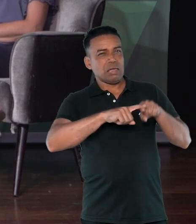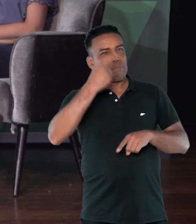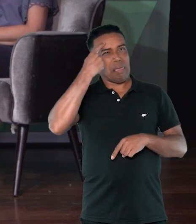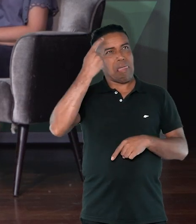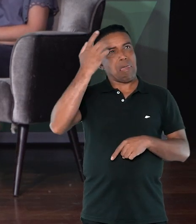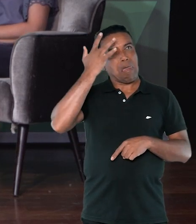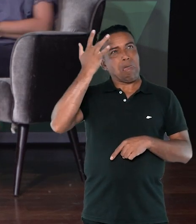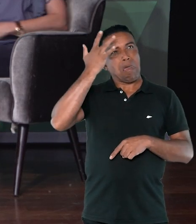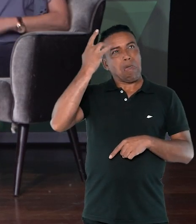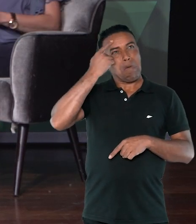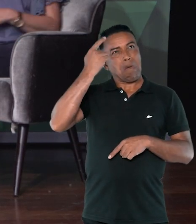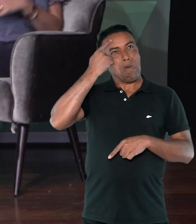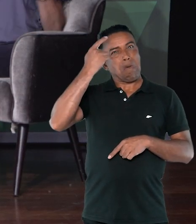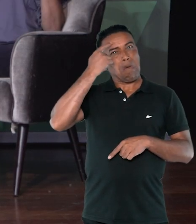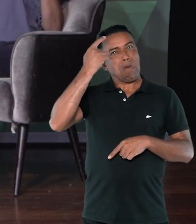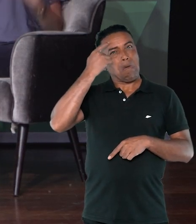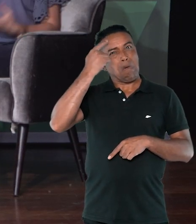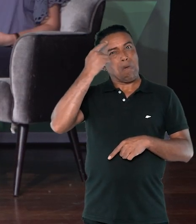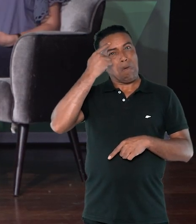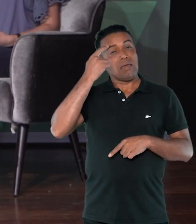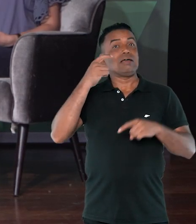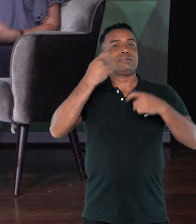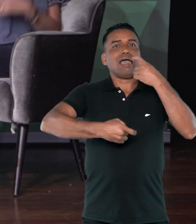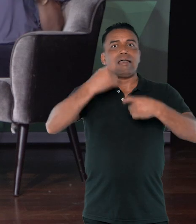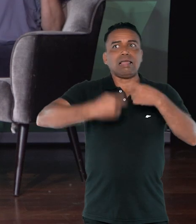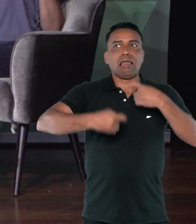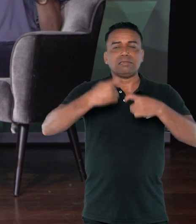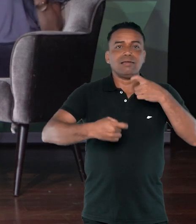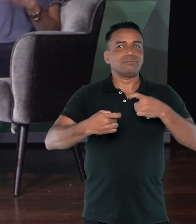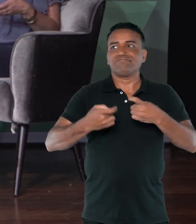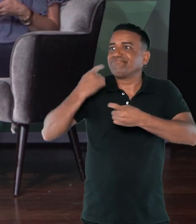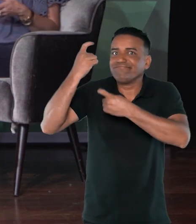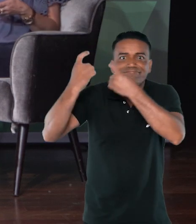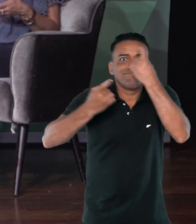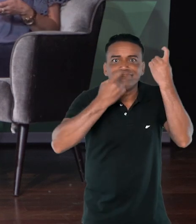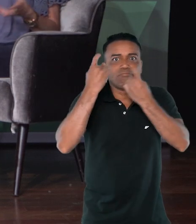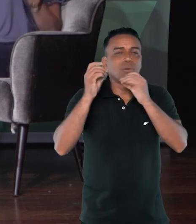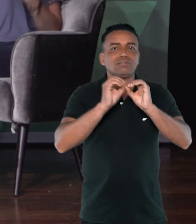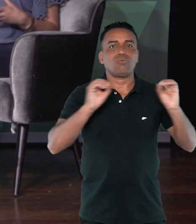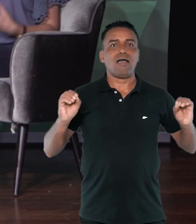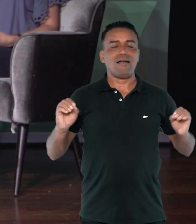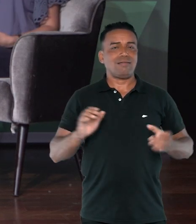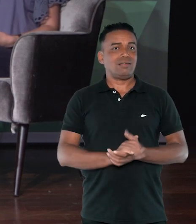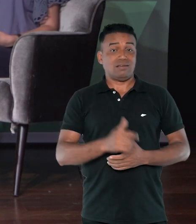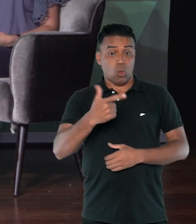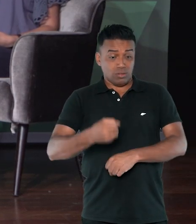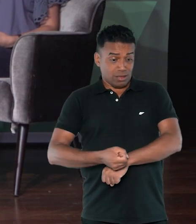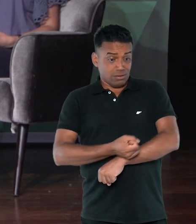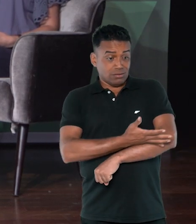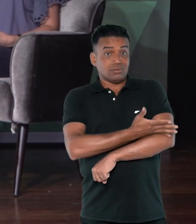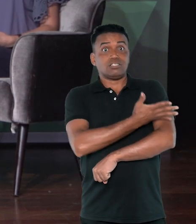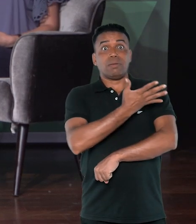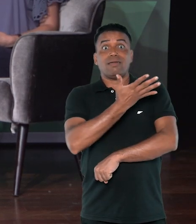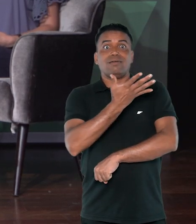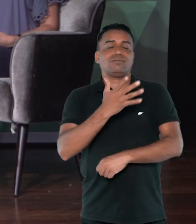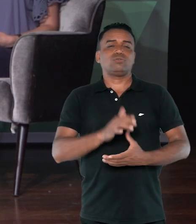né? As mulheres ainda estão muito à frente nessa busca, apesar disso estar mudando, tem crescido a procura, né, por